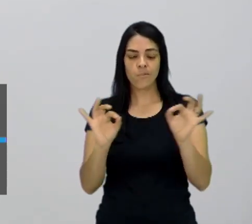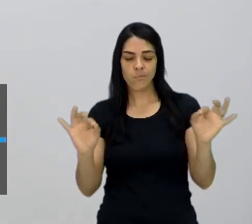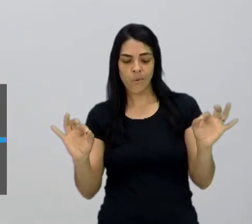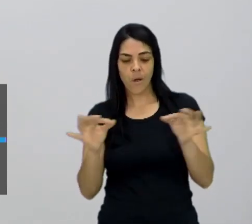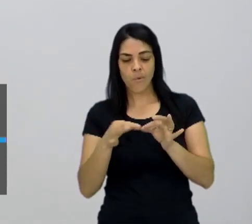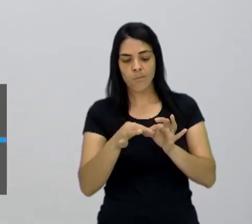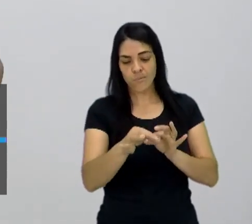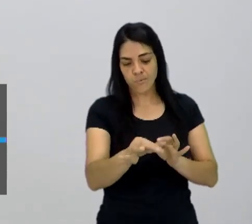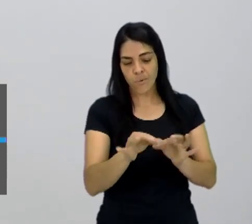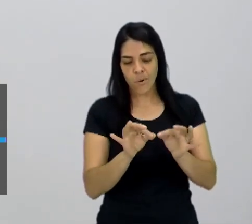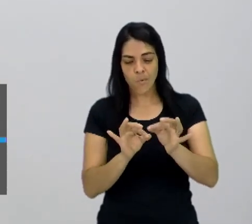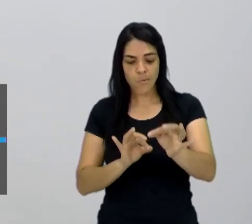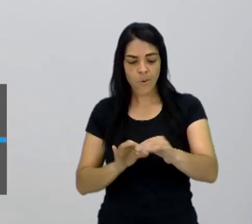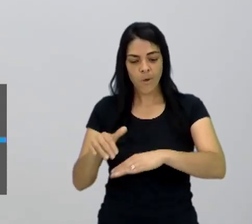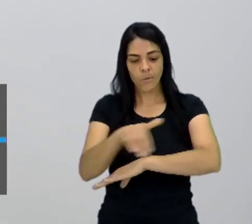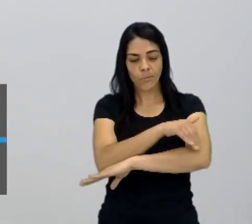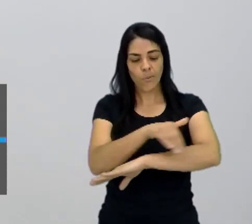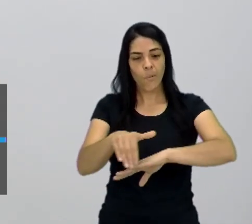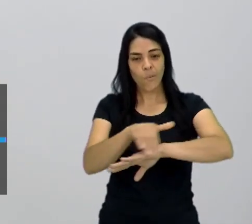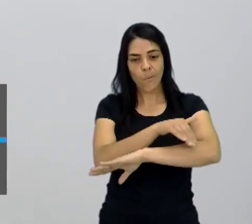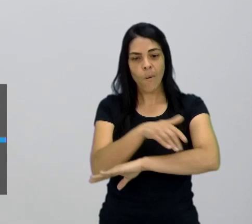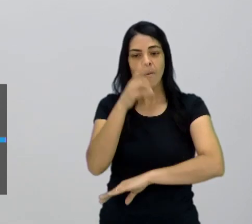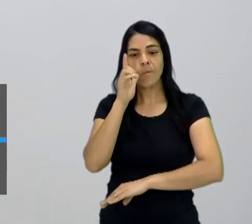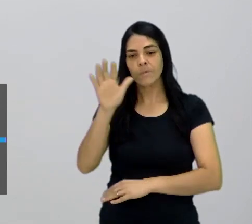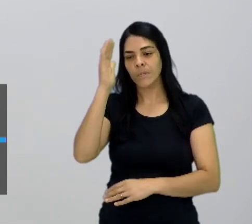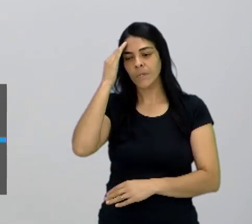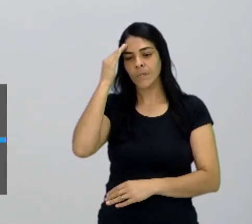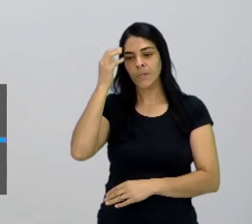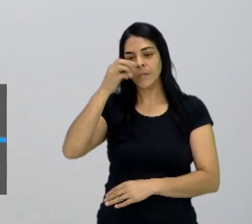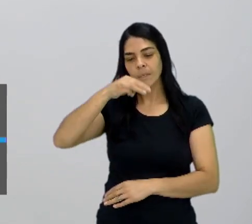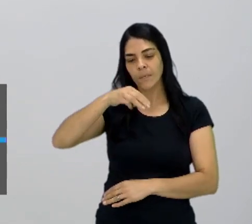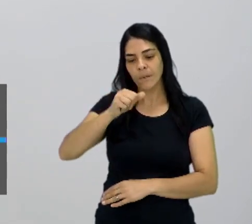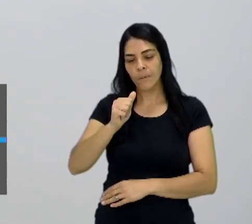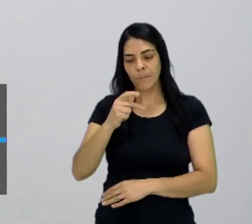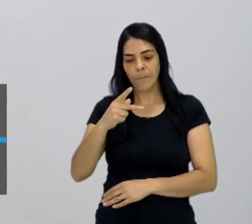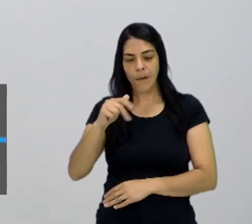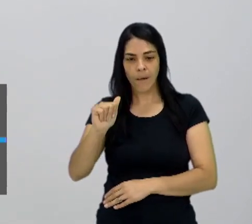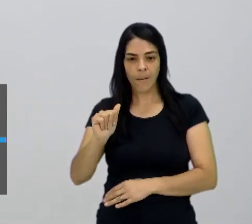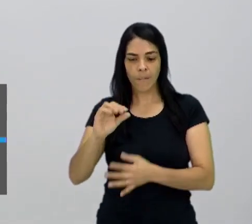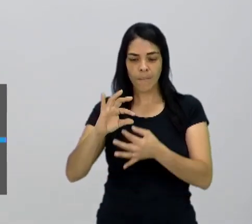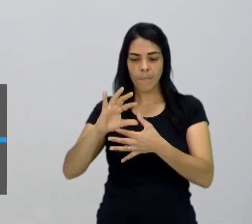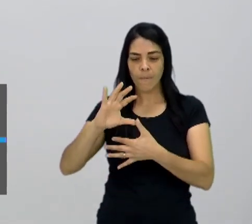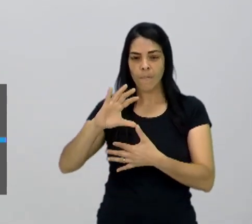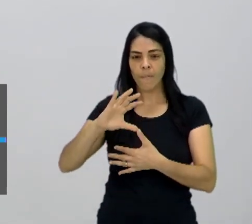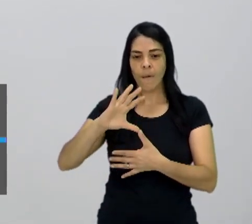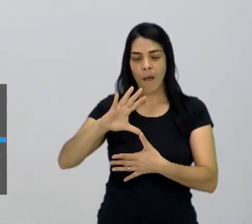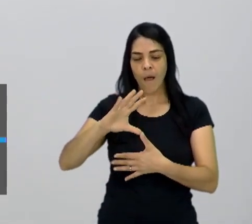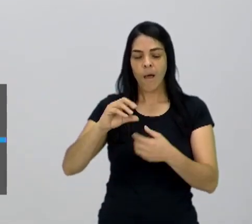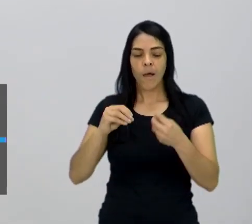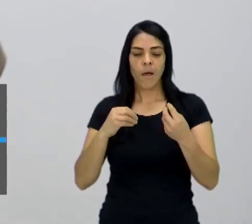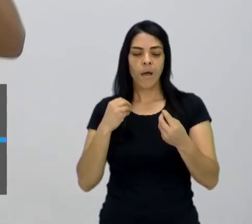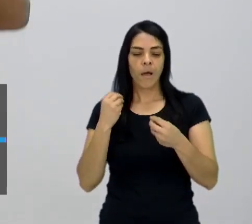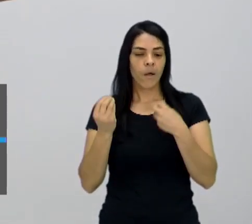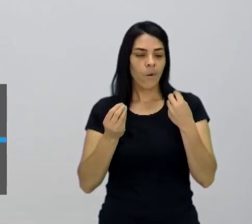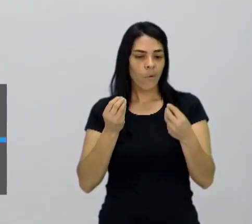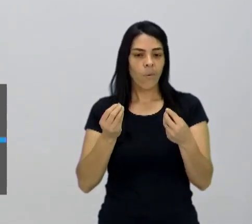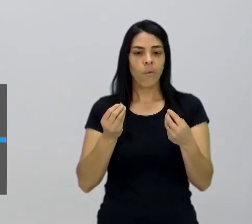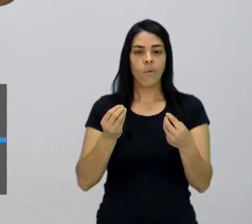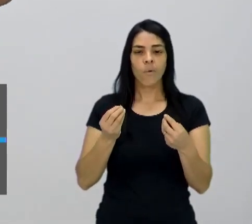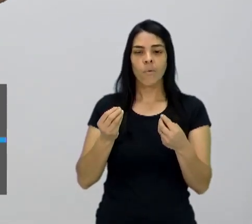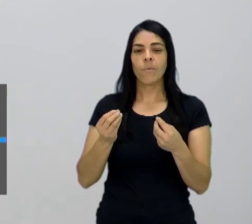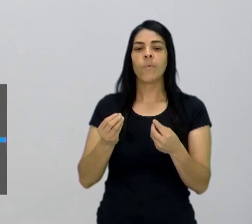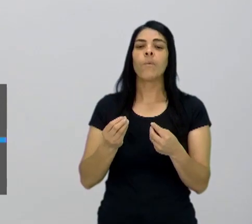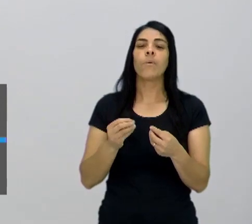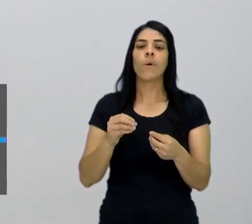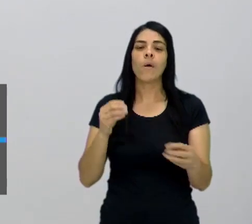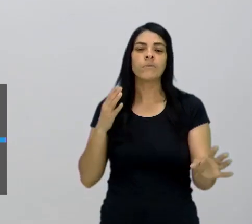rua, entender os mapas e todas essas coisas. Tem uma aplicação muito grande. Basta você escrever proporções. Descubra quantas